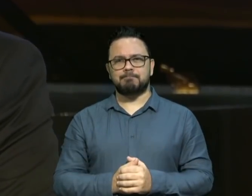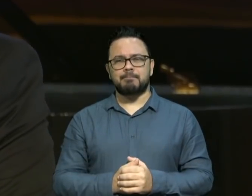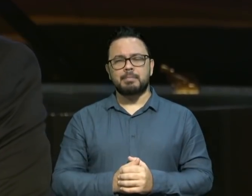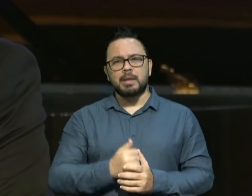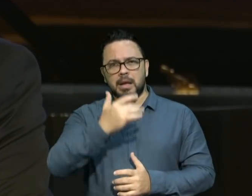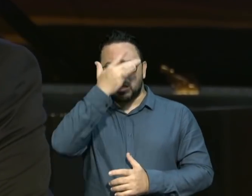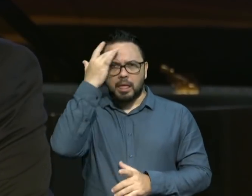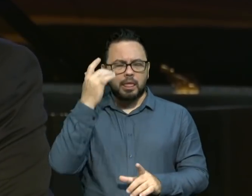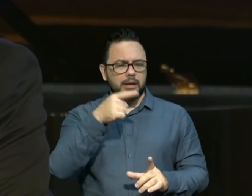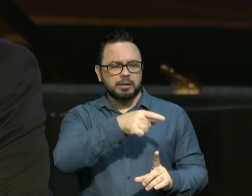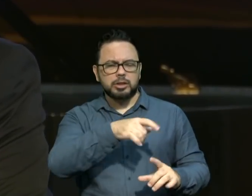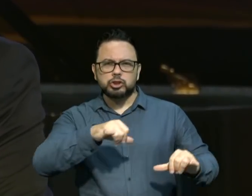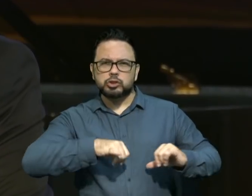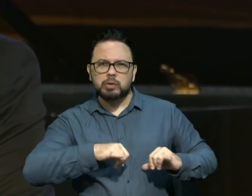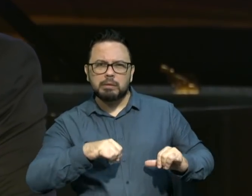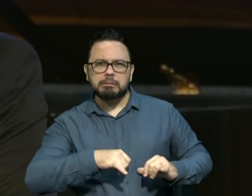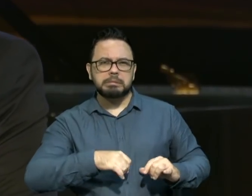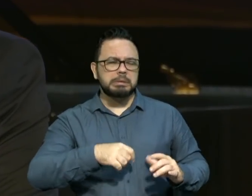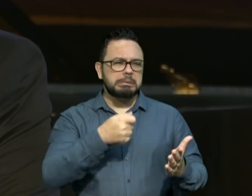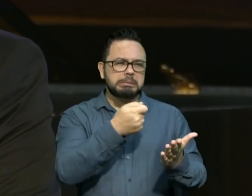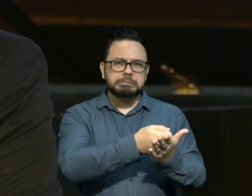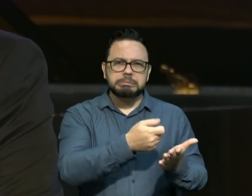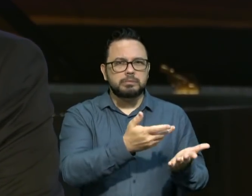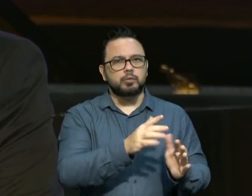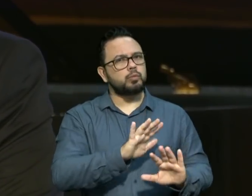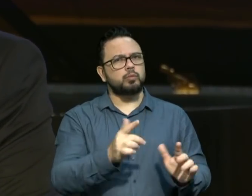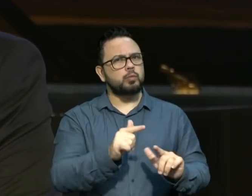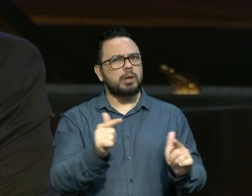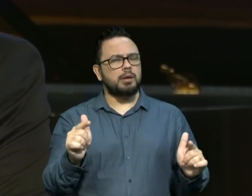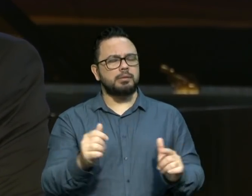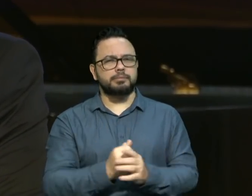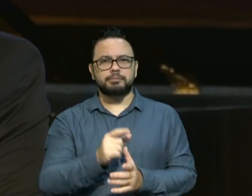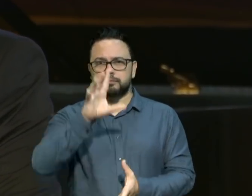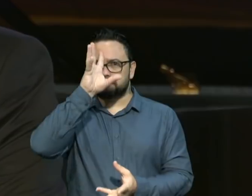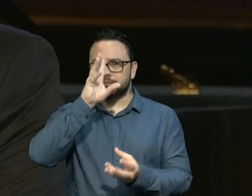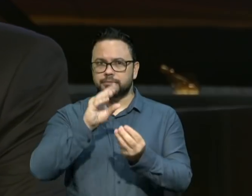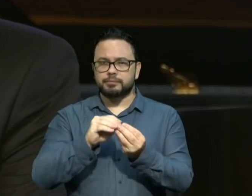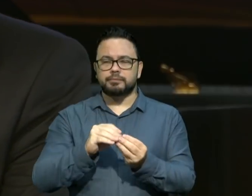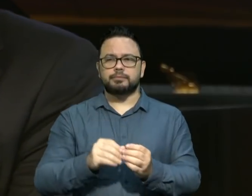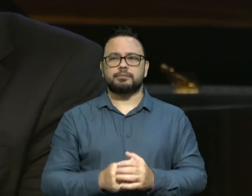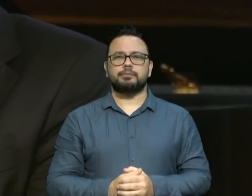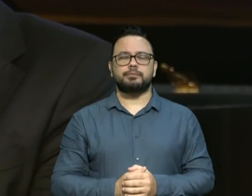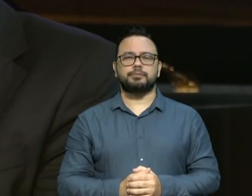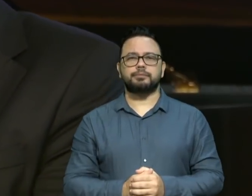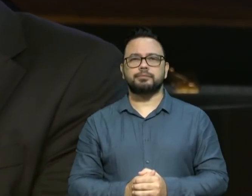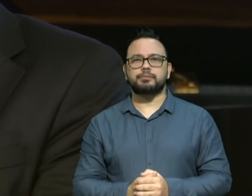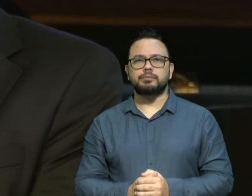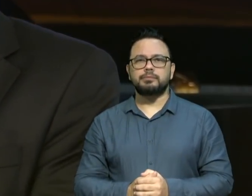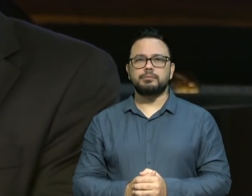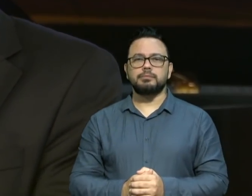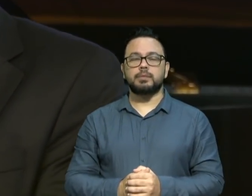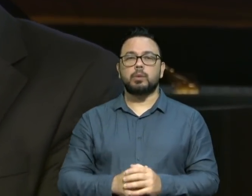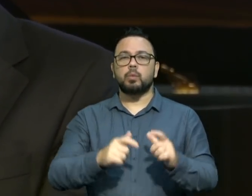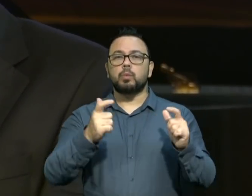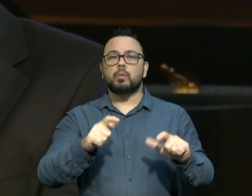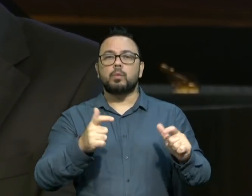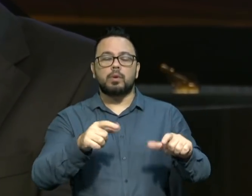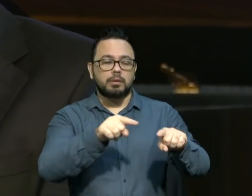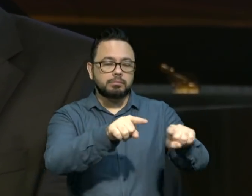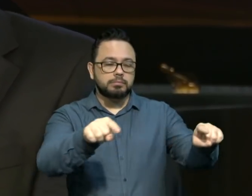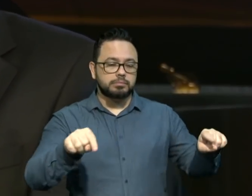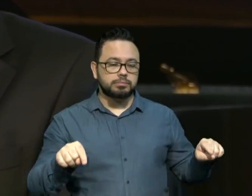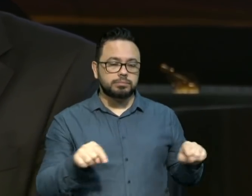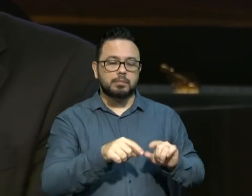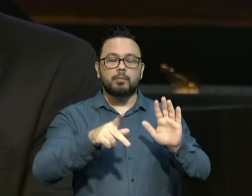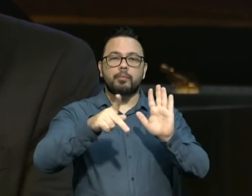punição para o impenitente Então guarde bem isso céu e rádio significa Sepultura lugar